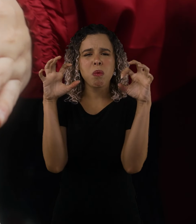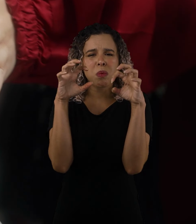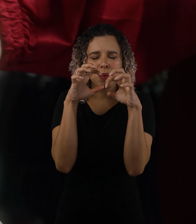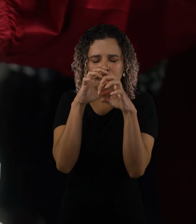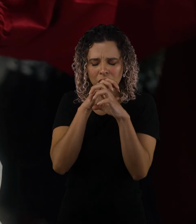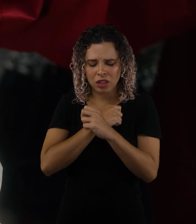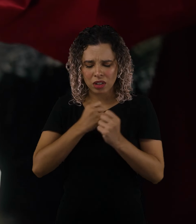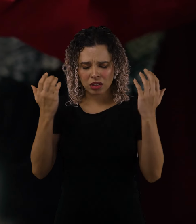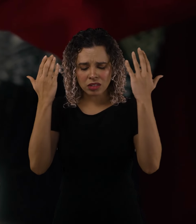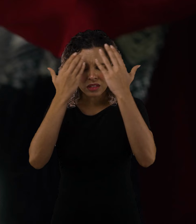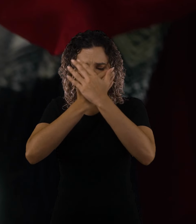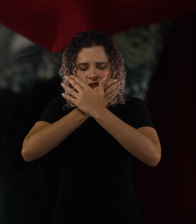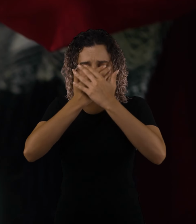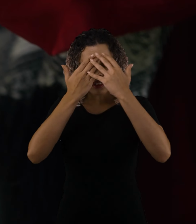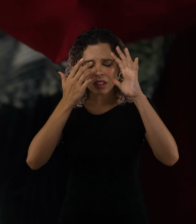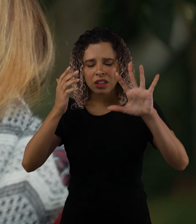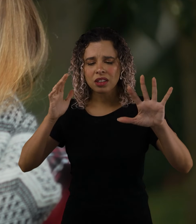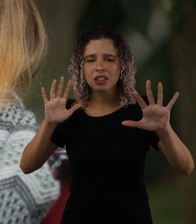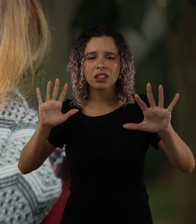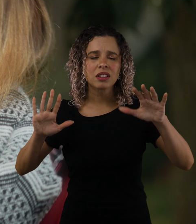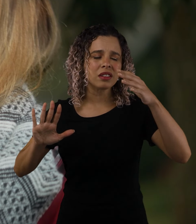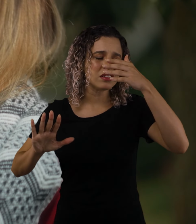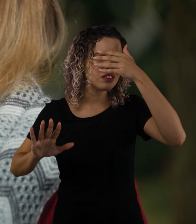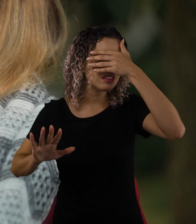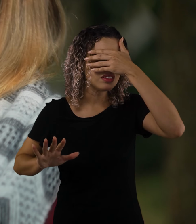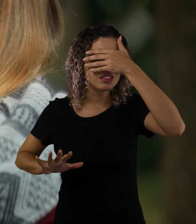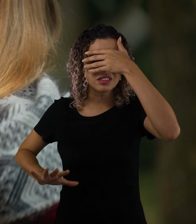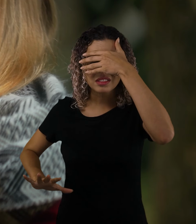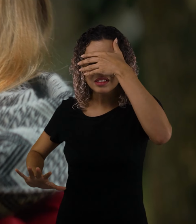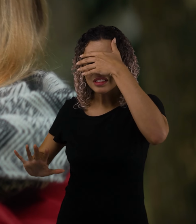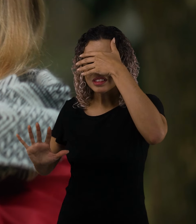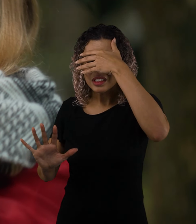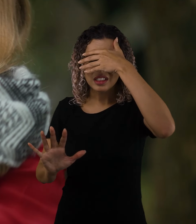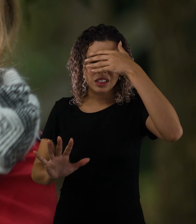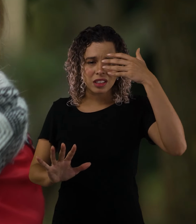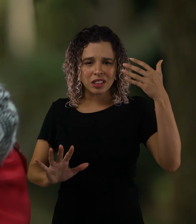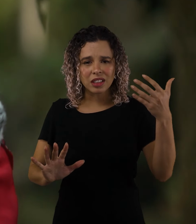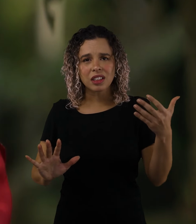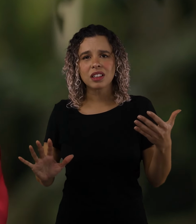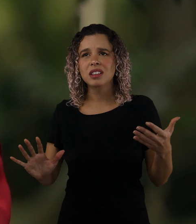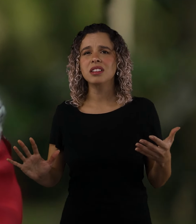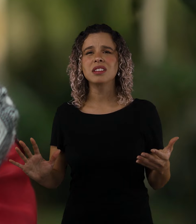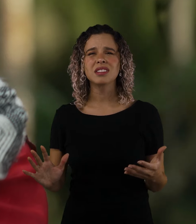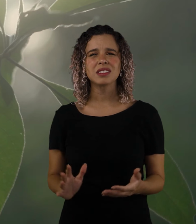I'm already blind. Toco as mãos num grande cristal em uma mesa de jardim. It